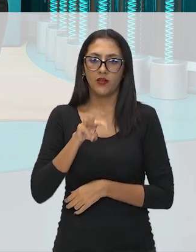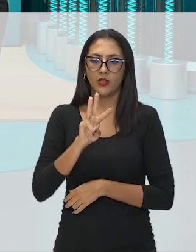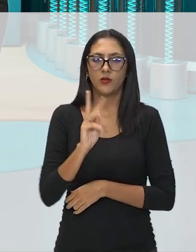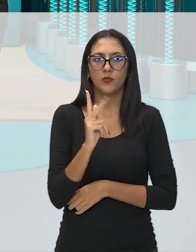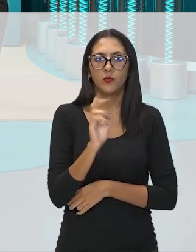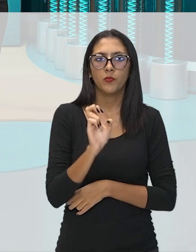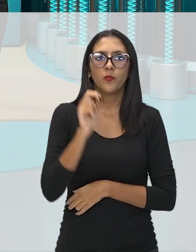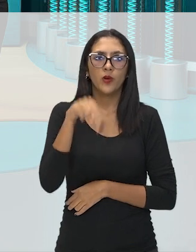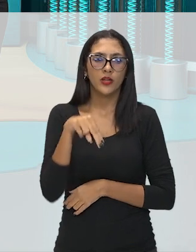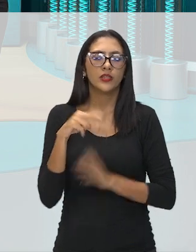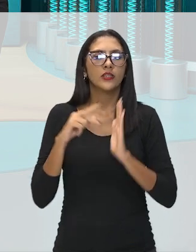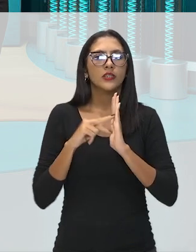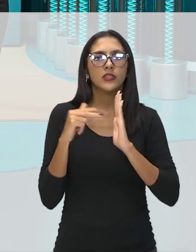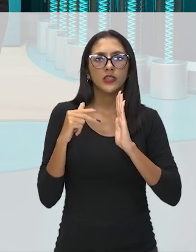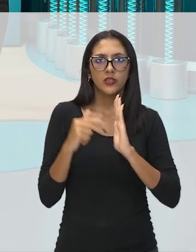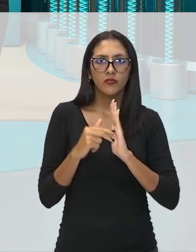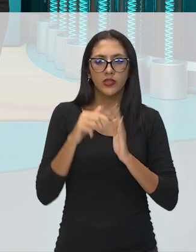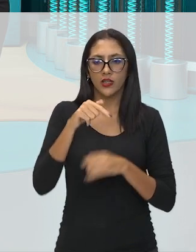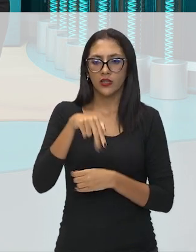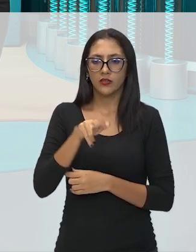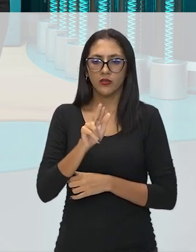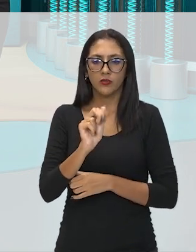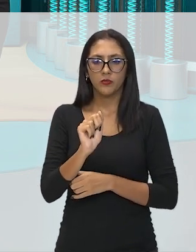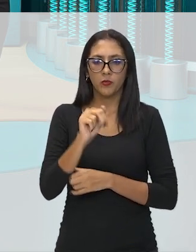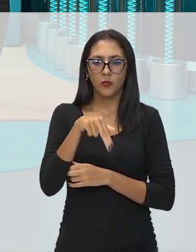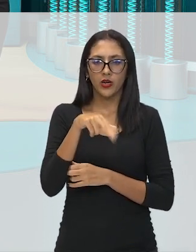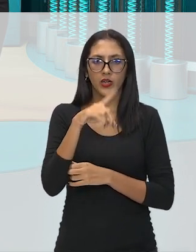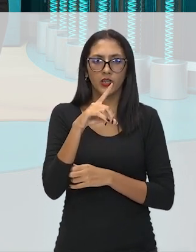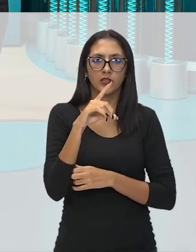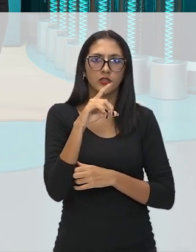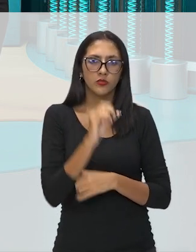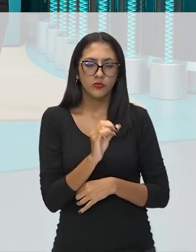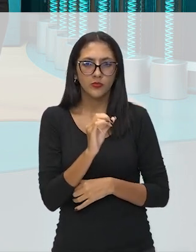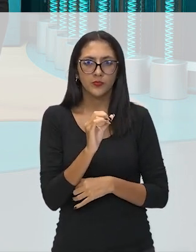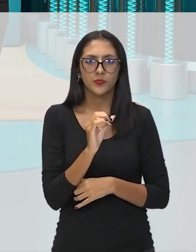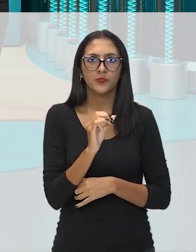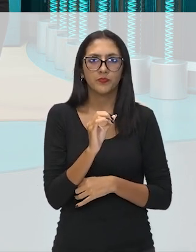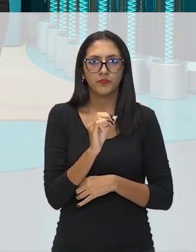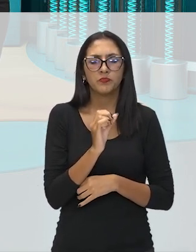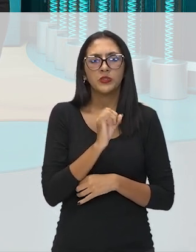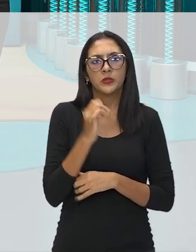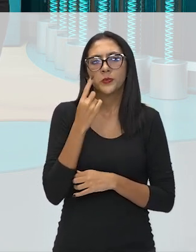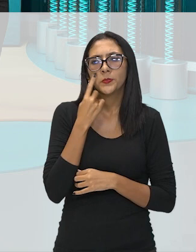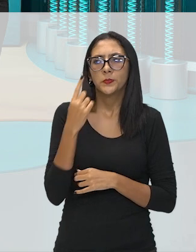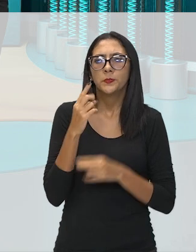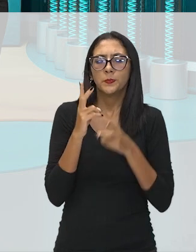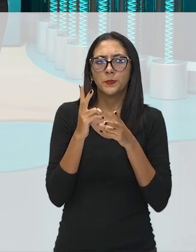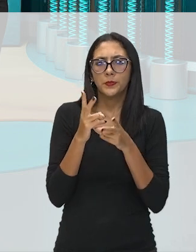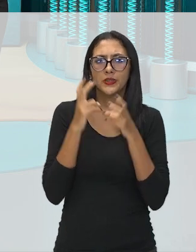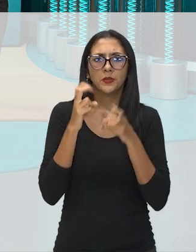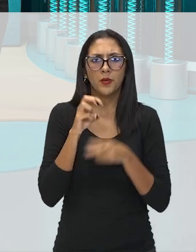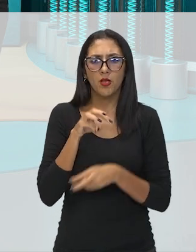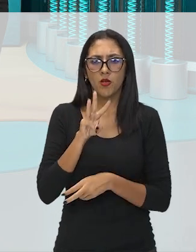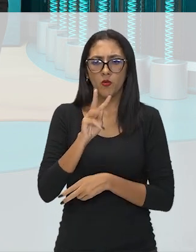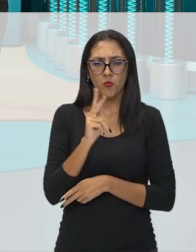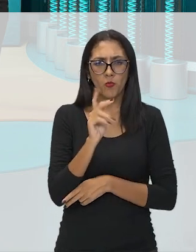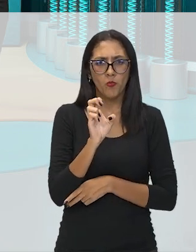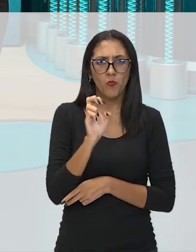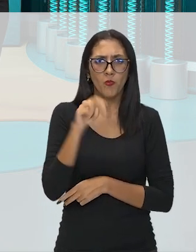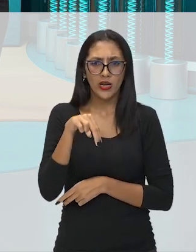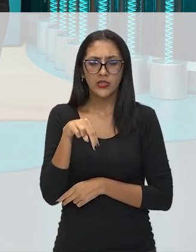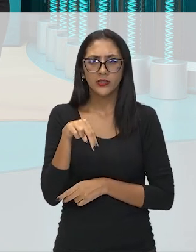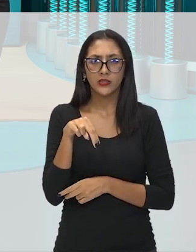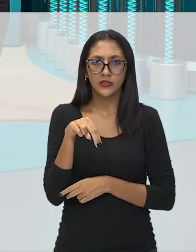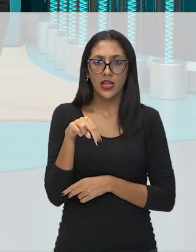significa quando. Logo, quando eu observar que tem quando ali a palavra when, eu já sei que a